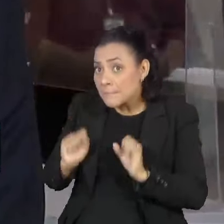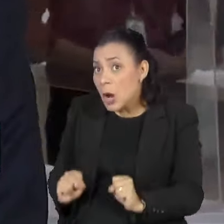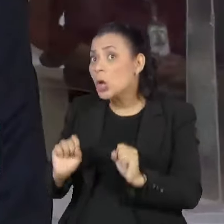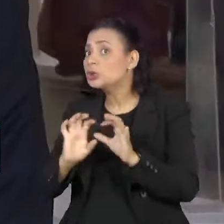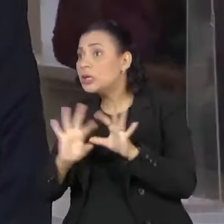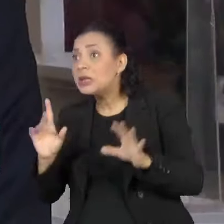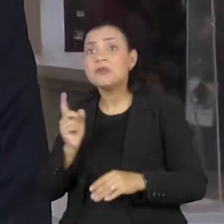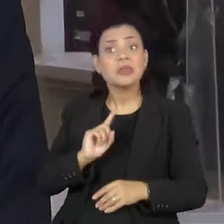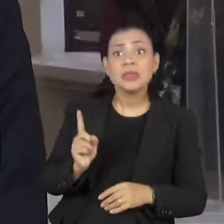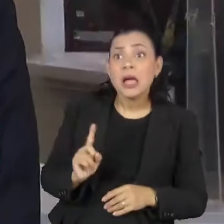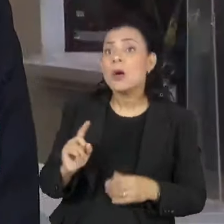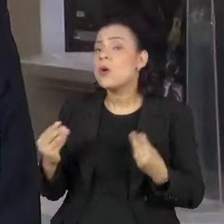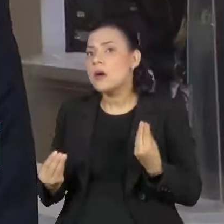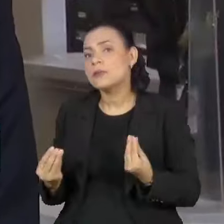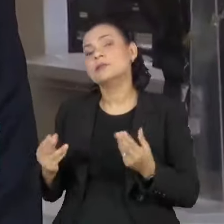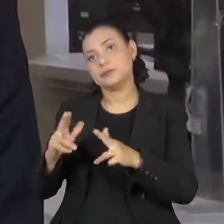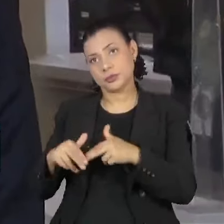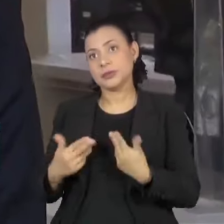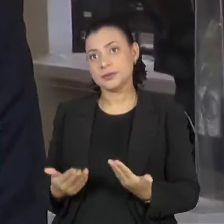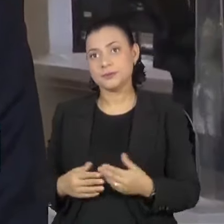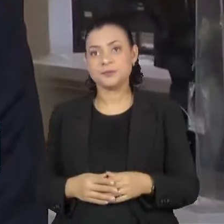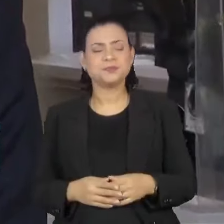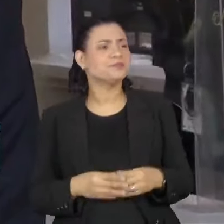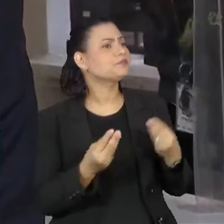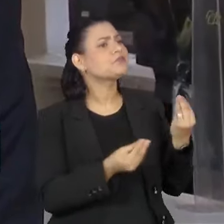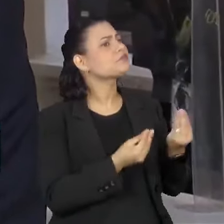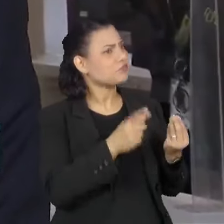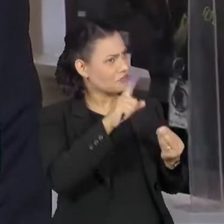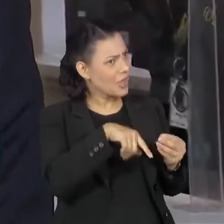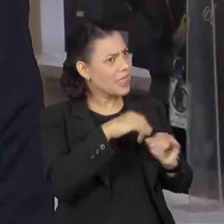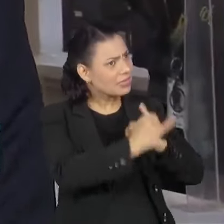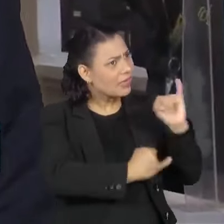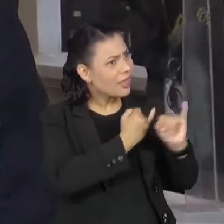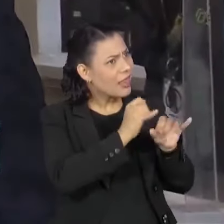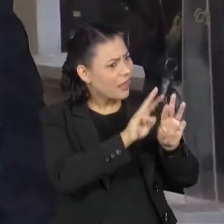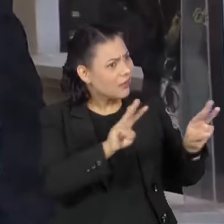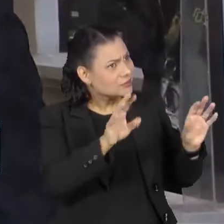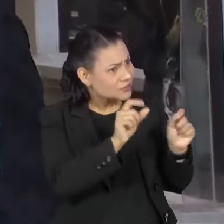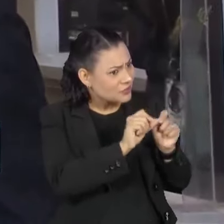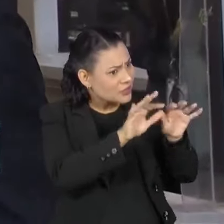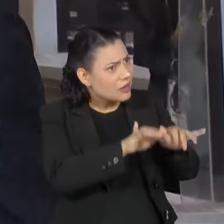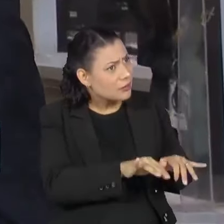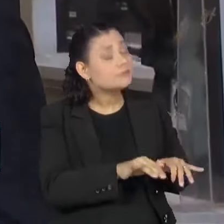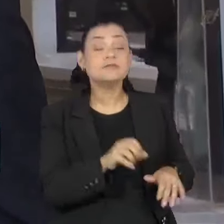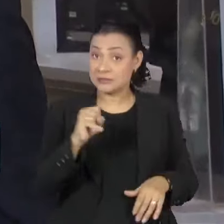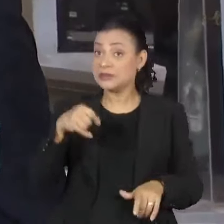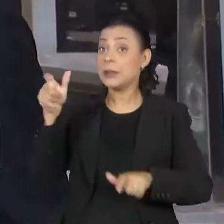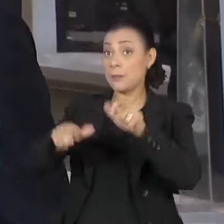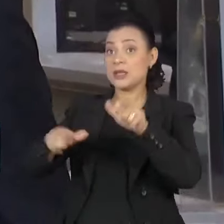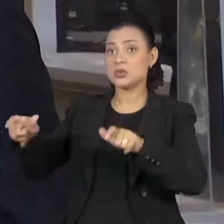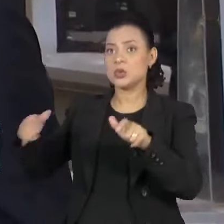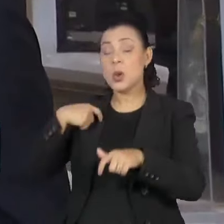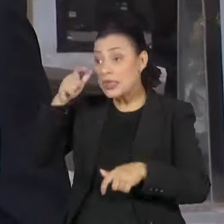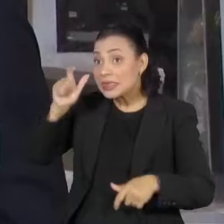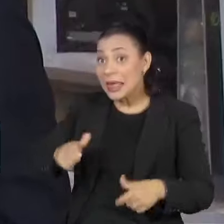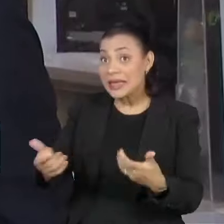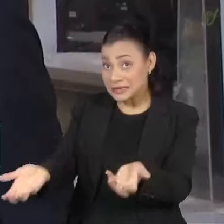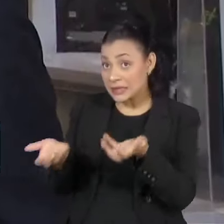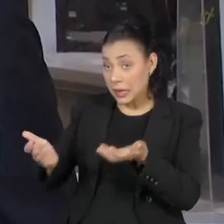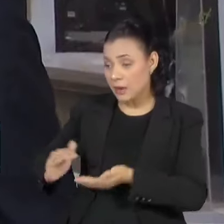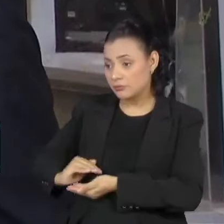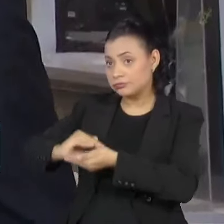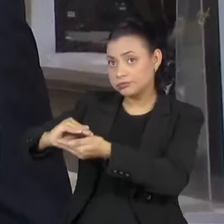de doar os órgãos. Como funciona o processo? É todo digital, né? Isso, todo digital. A pessoa interessada em deixar essa manifestação de vontade de